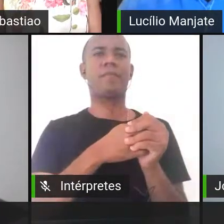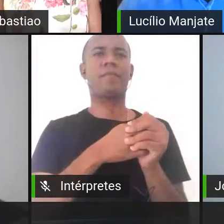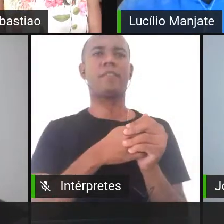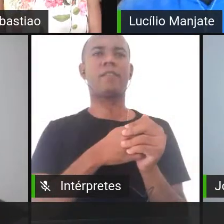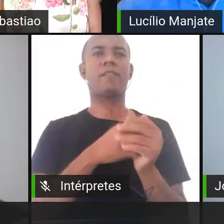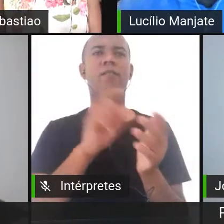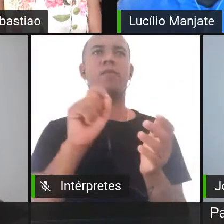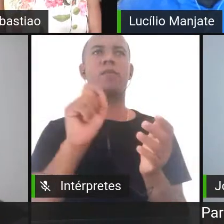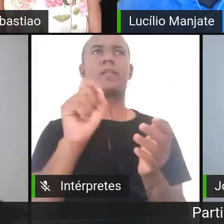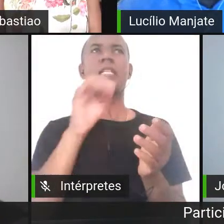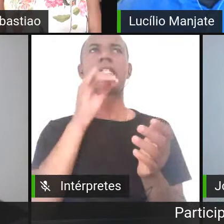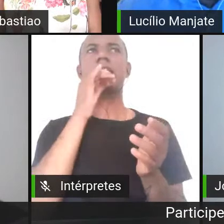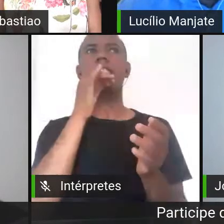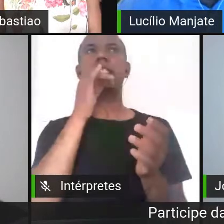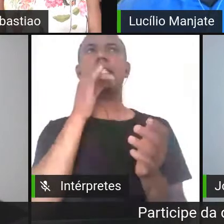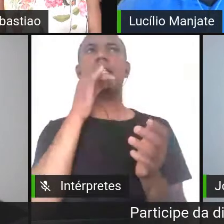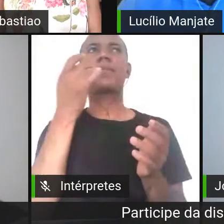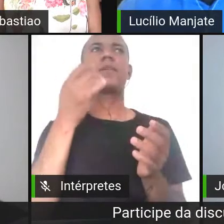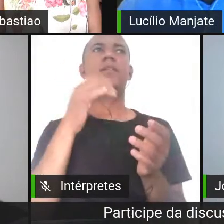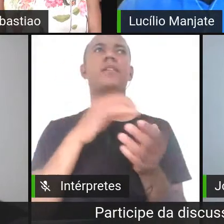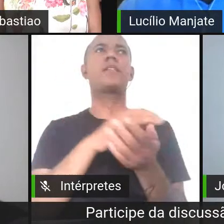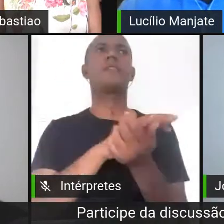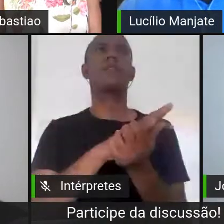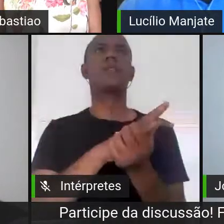afetam-me, não, mas dizem-me muito nesse sentido, né?